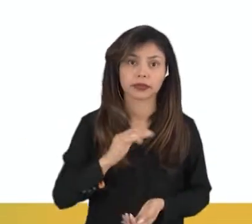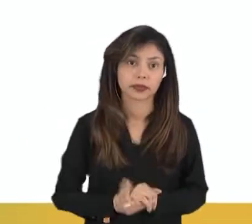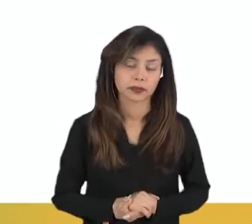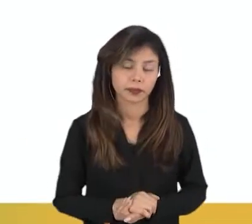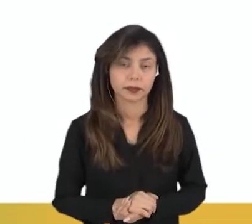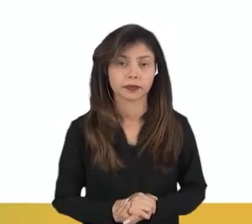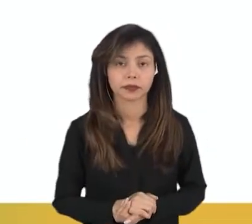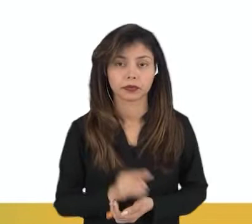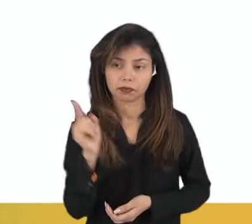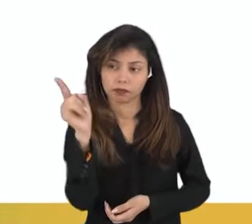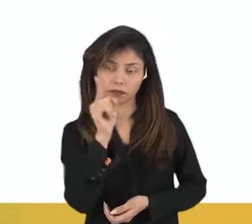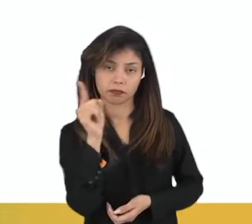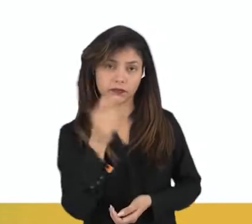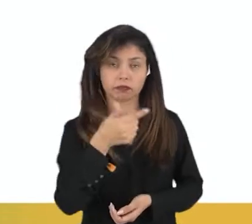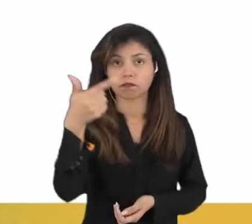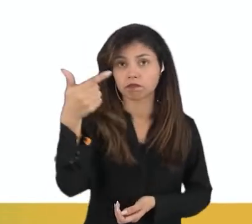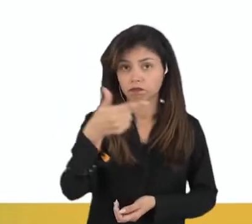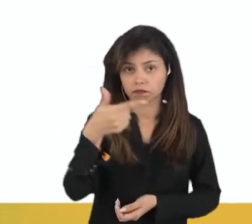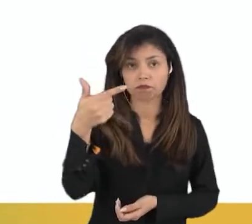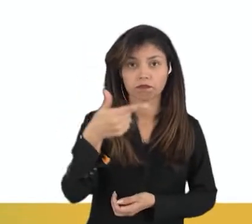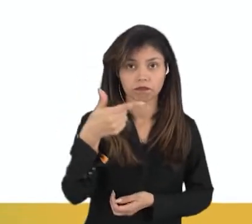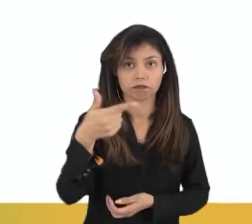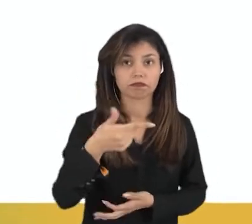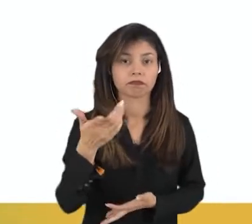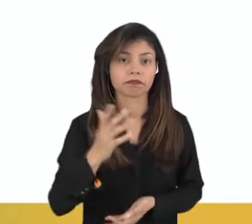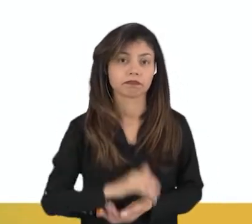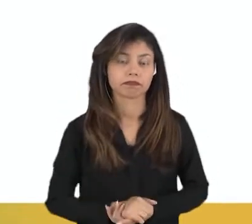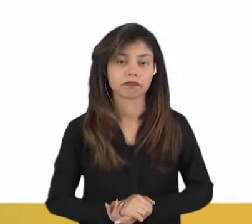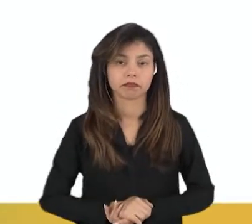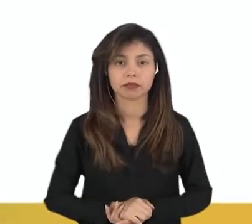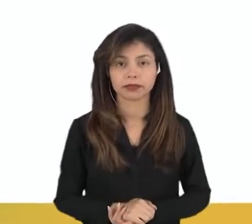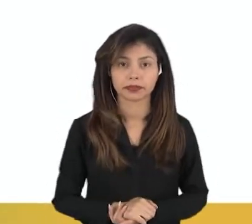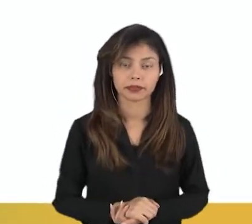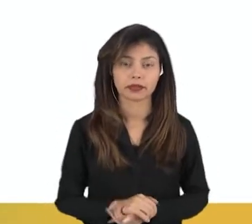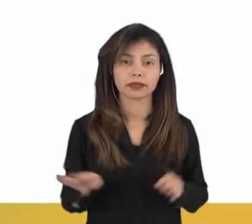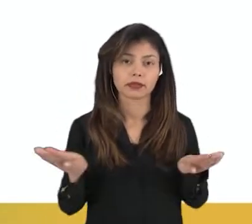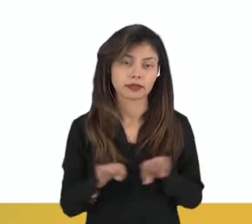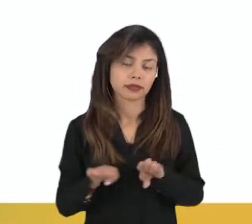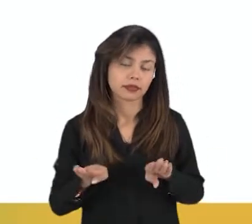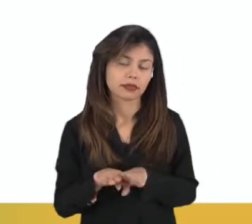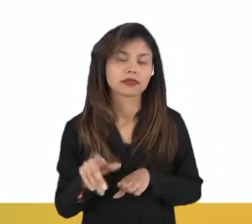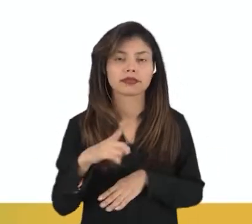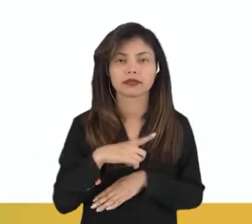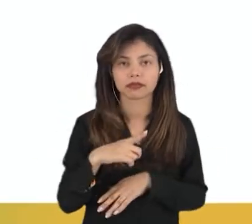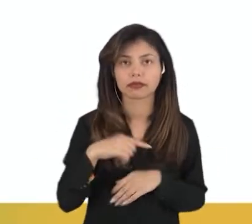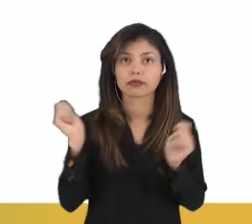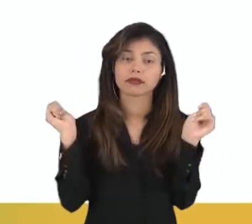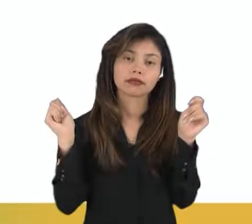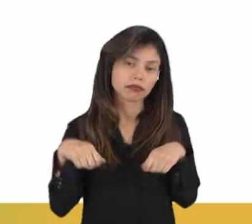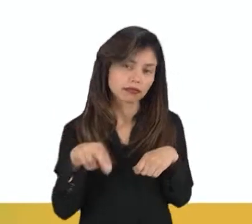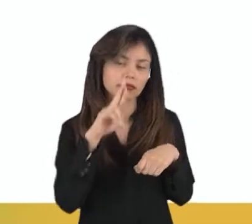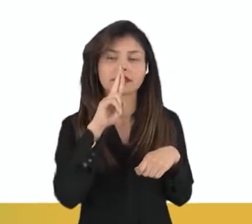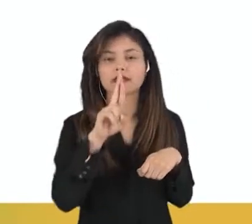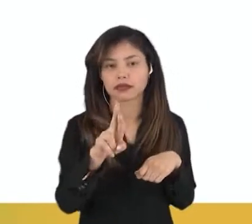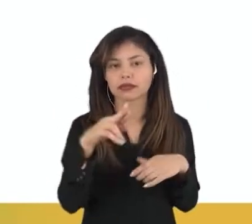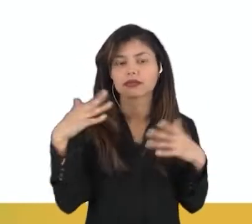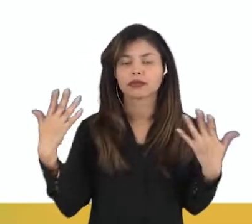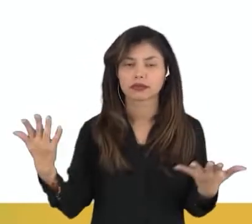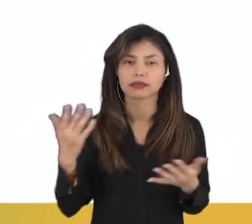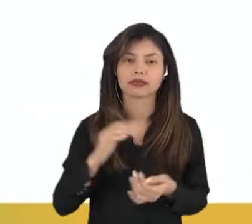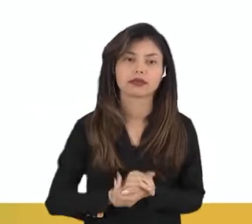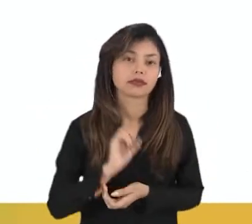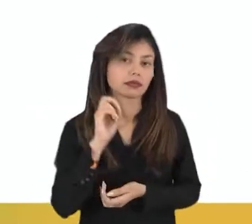no terceiro lançamento aí da terceira moeda, nós temos também 2 possibilidades de resultados, ou